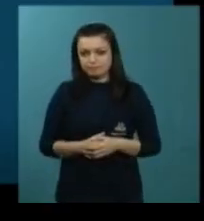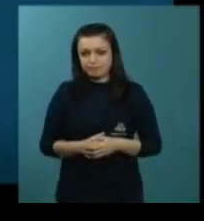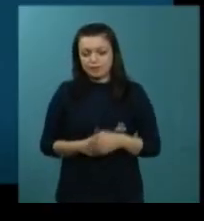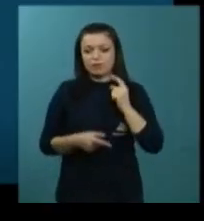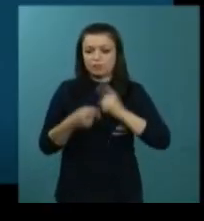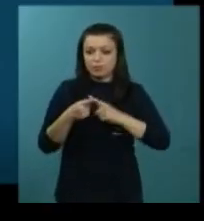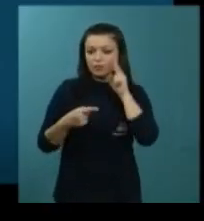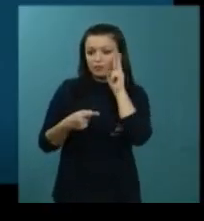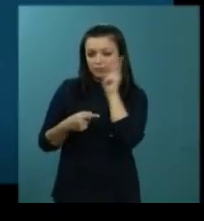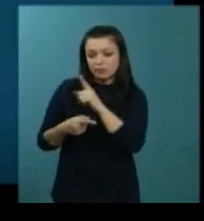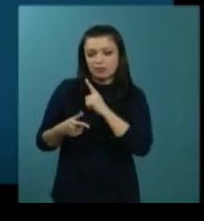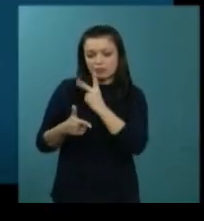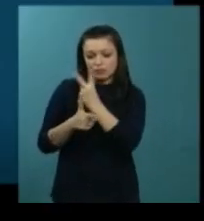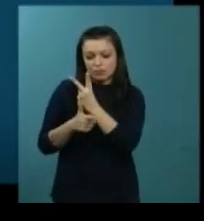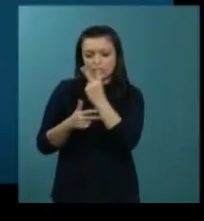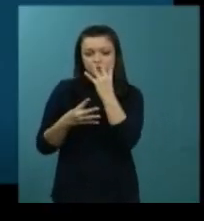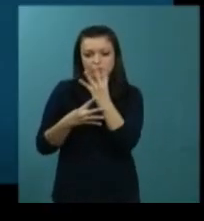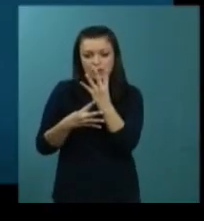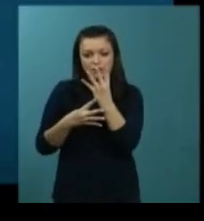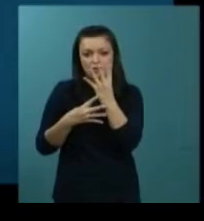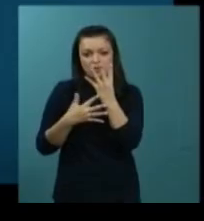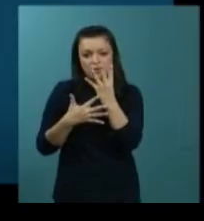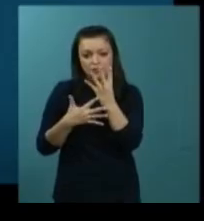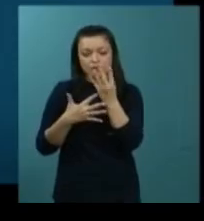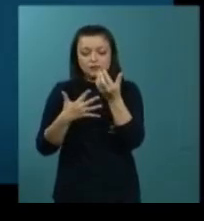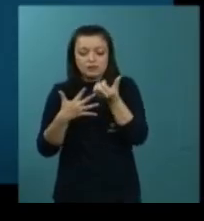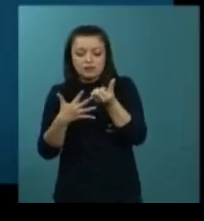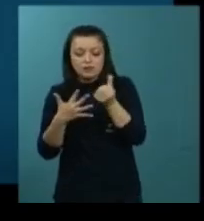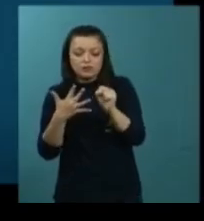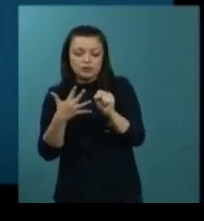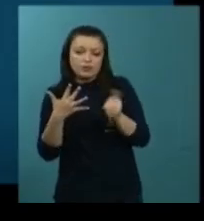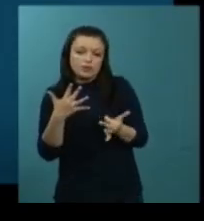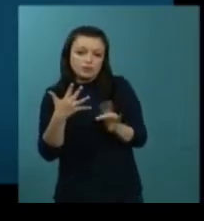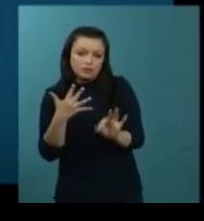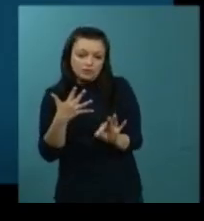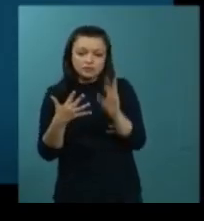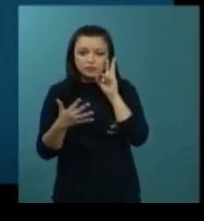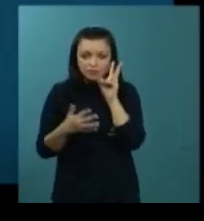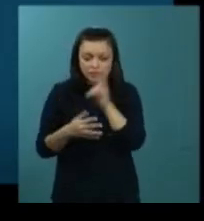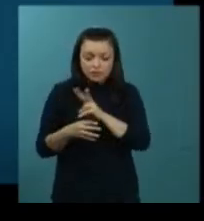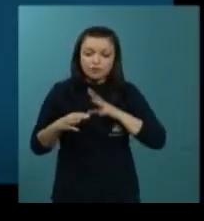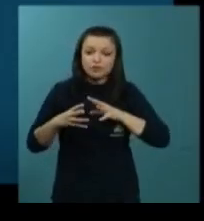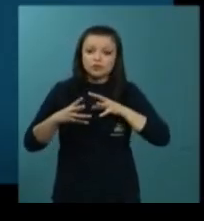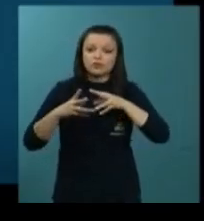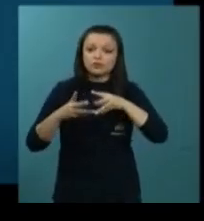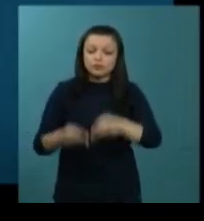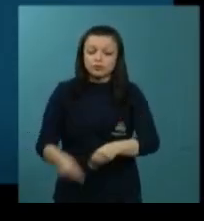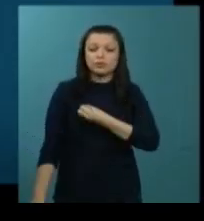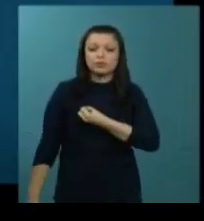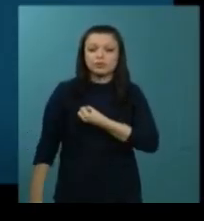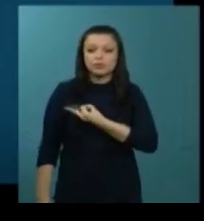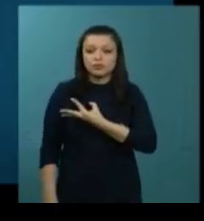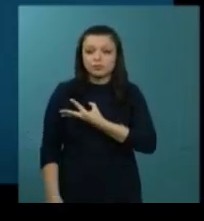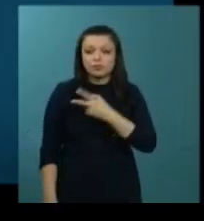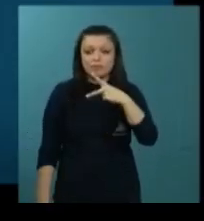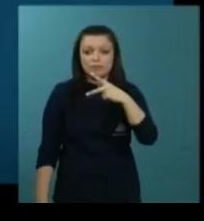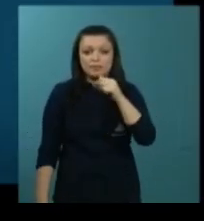esse conjunto A, pois ele é constituído de 5 elementos que são todos eles